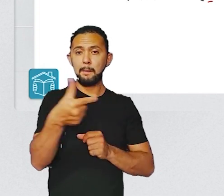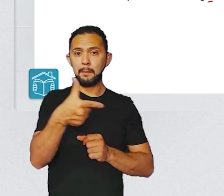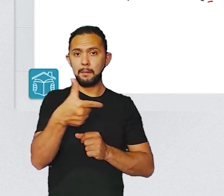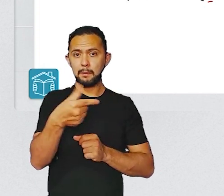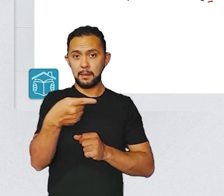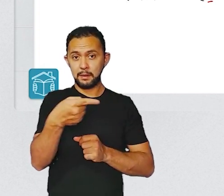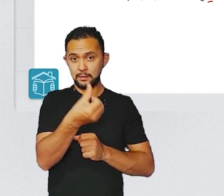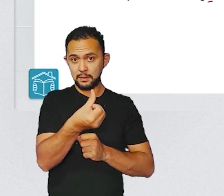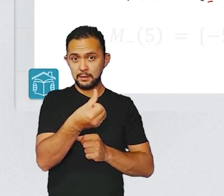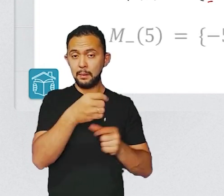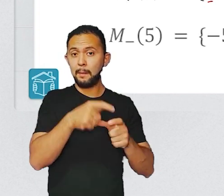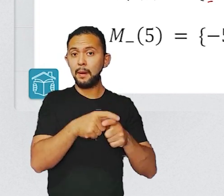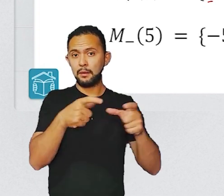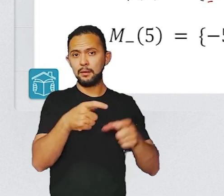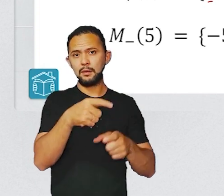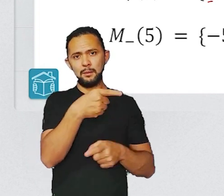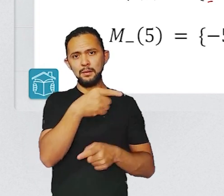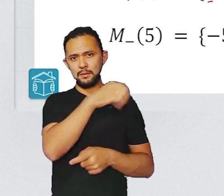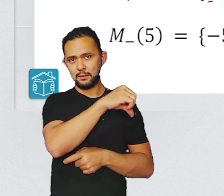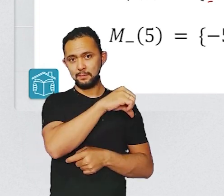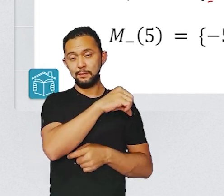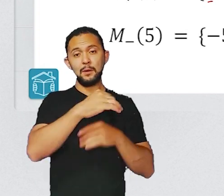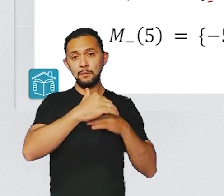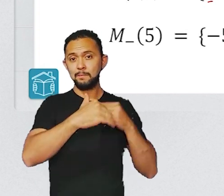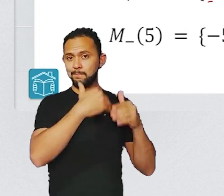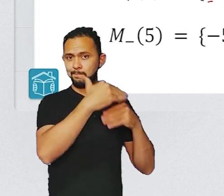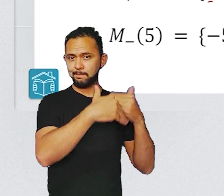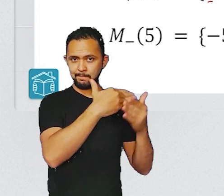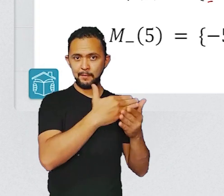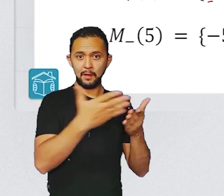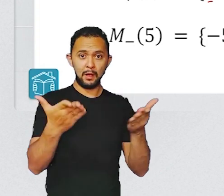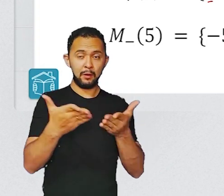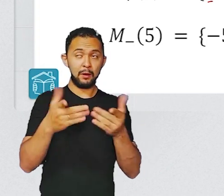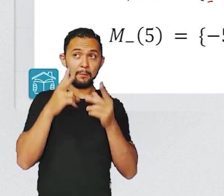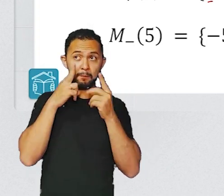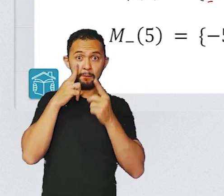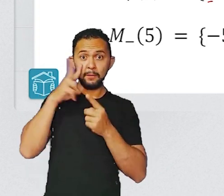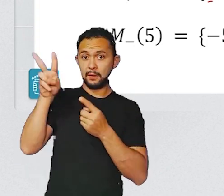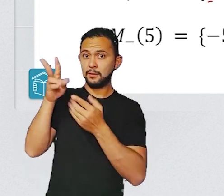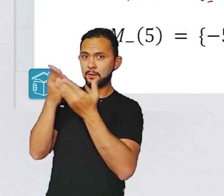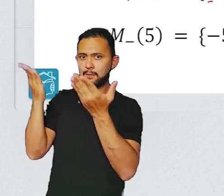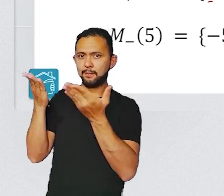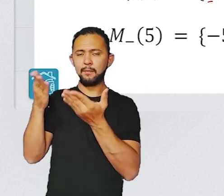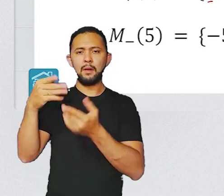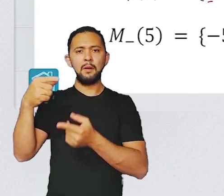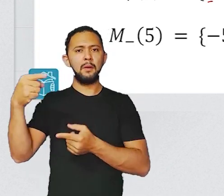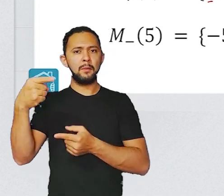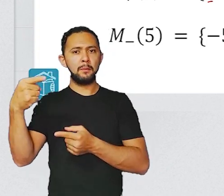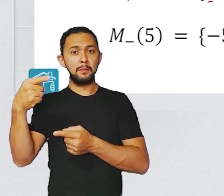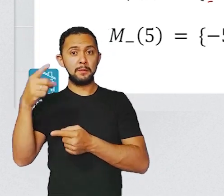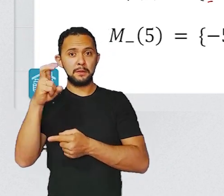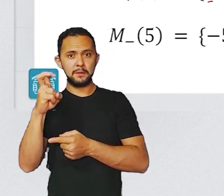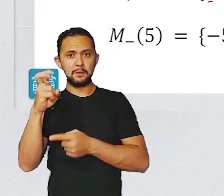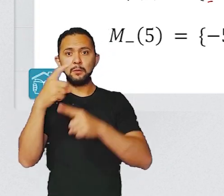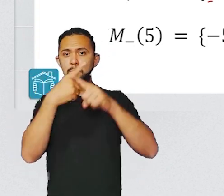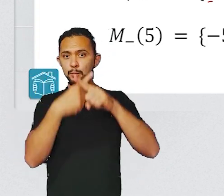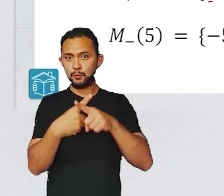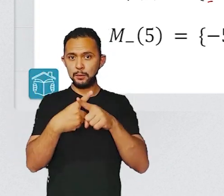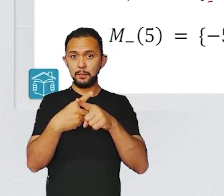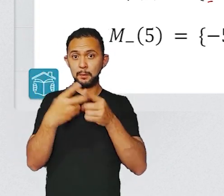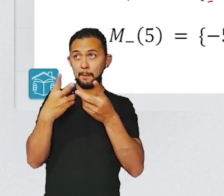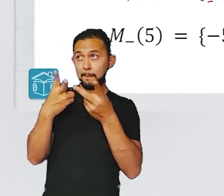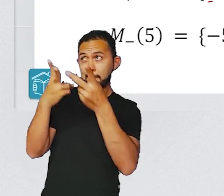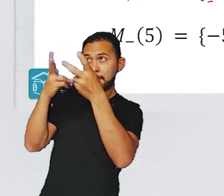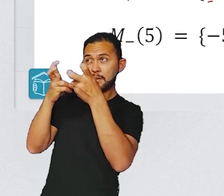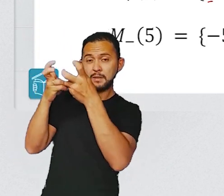em diante. Então, ó, coloquei agora aí para vocês os múltiplos negativos de 5 e você sabe, né? Olha